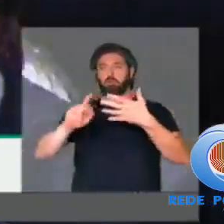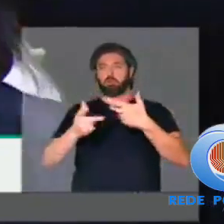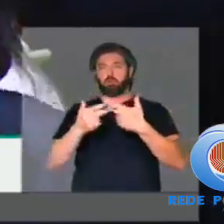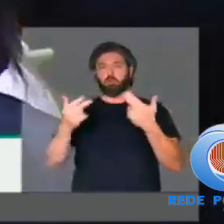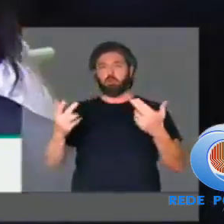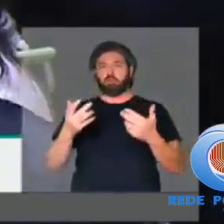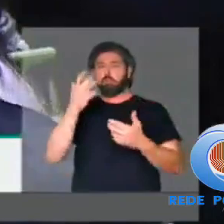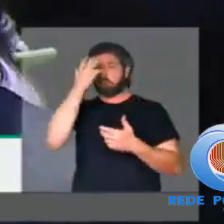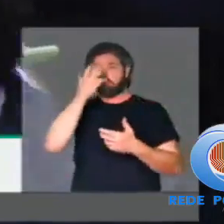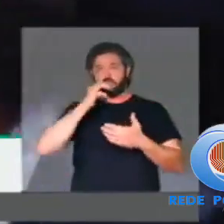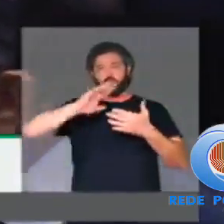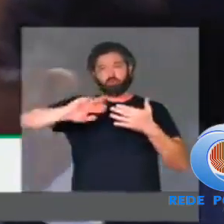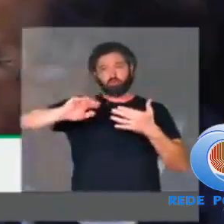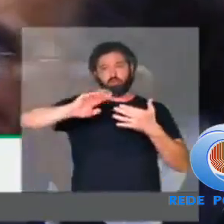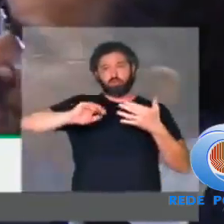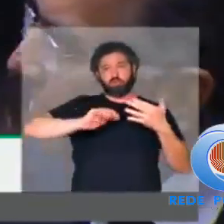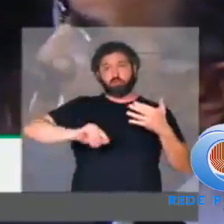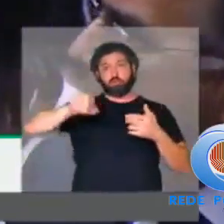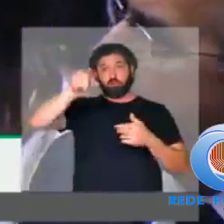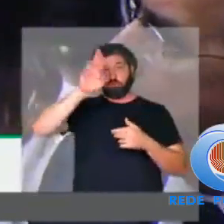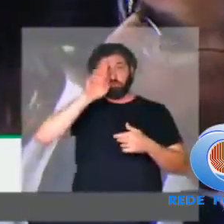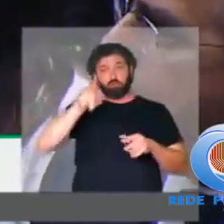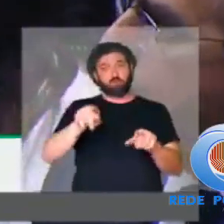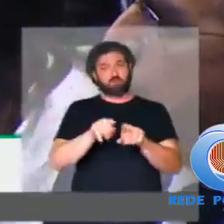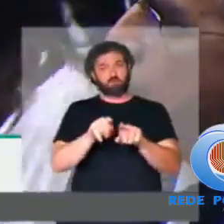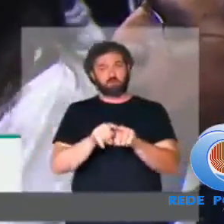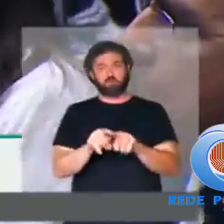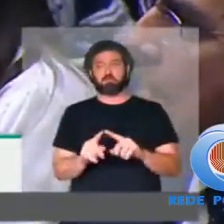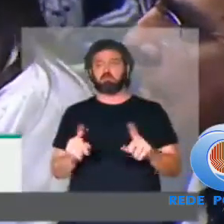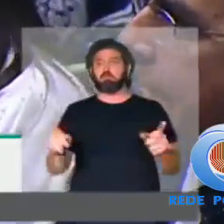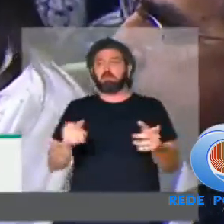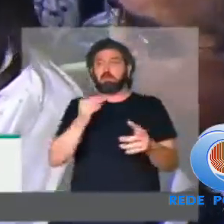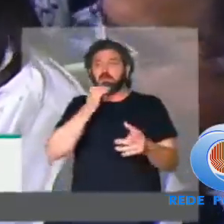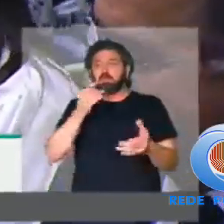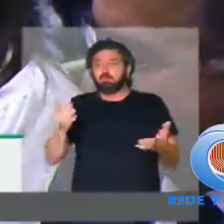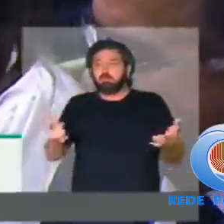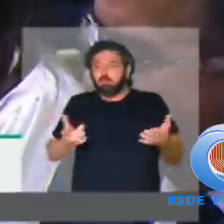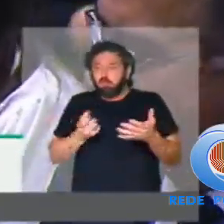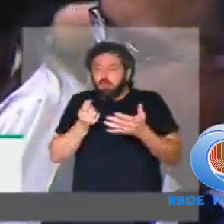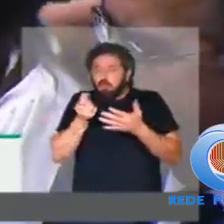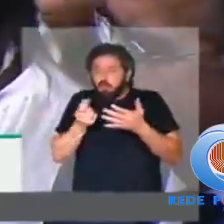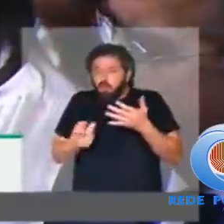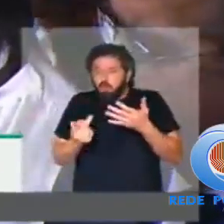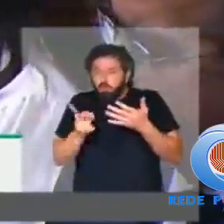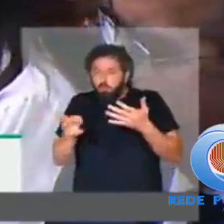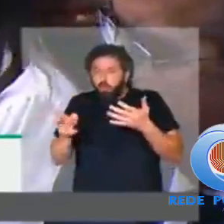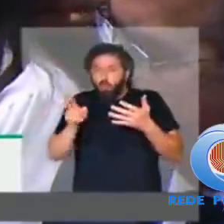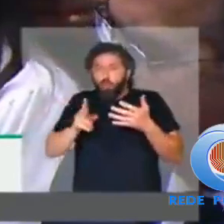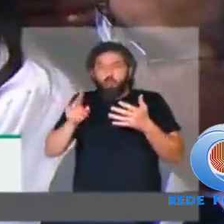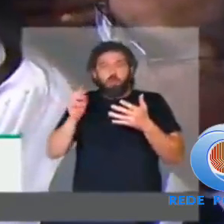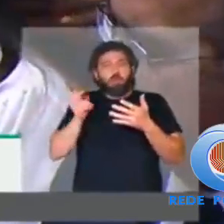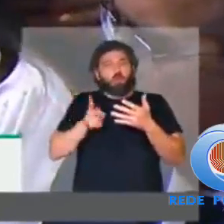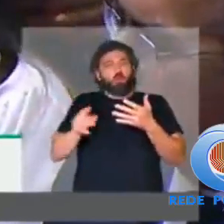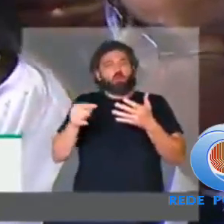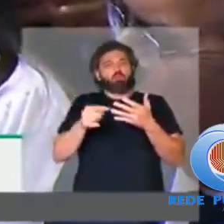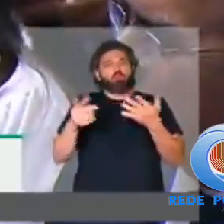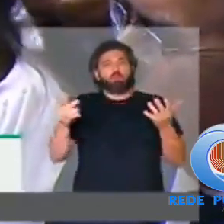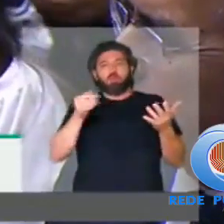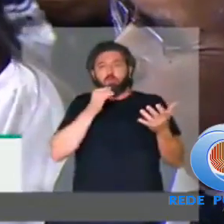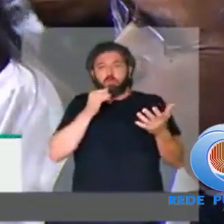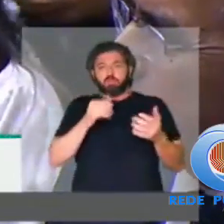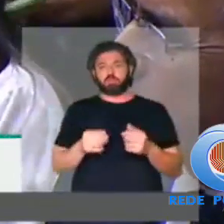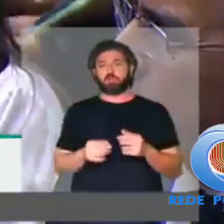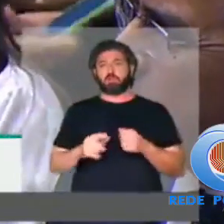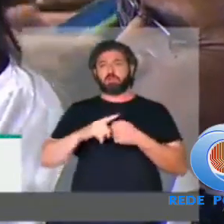sérias, retiradas inclusive por Vossa Excelência. Mas, infelizmente, algumas outras permaneceram. Como, por